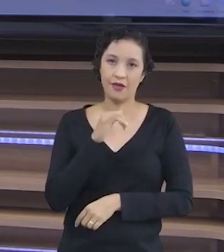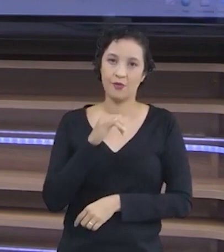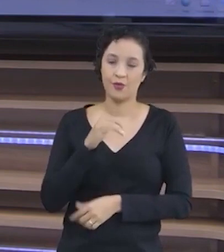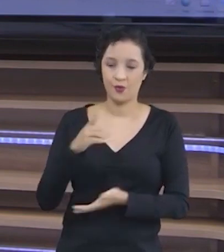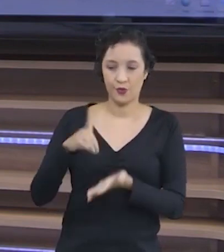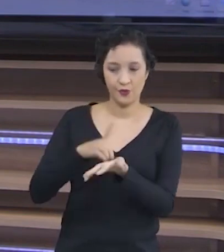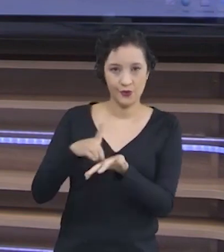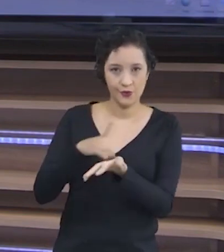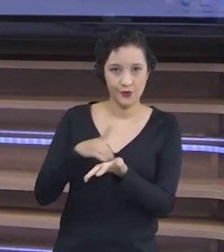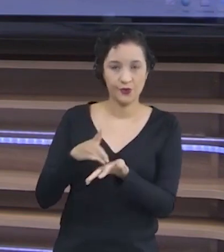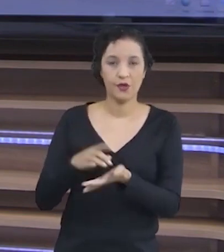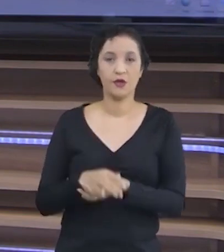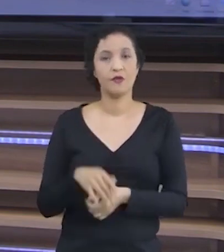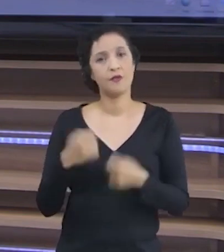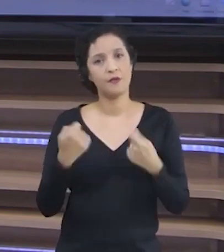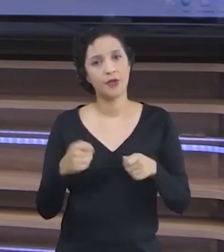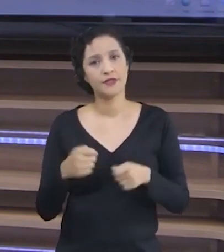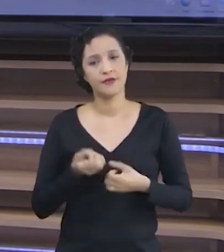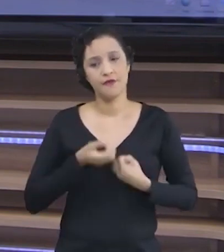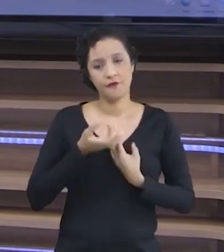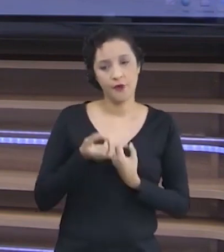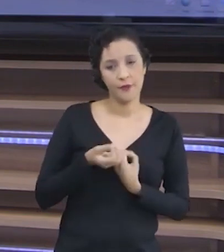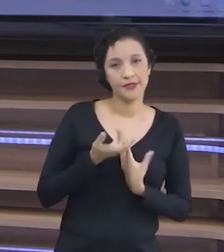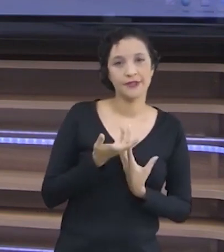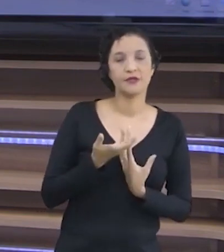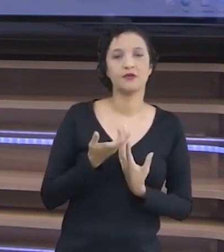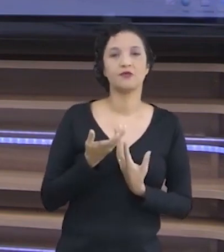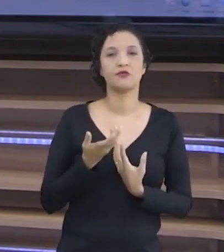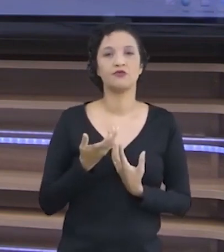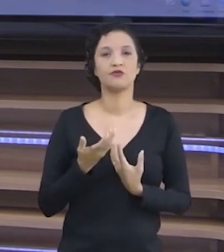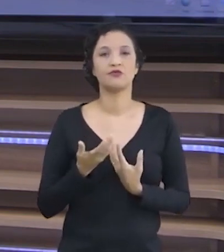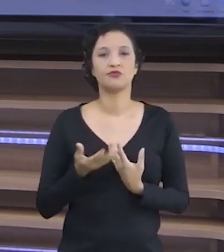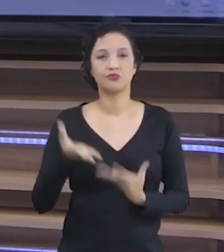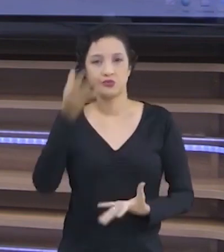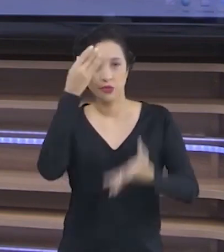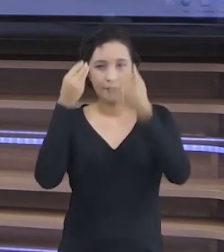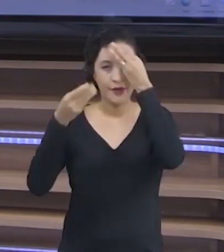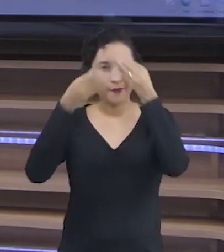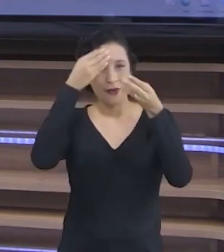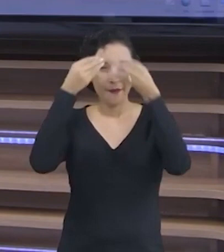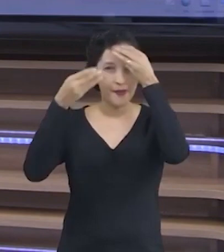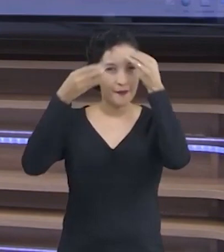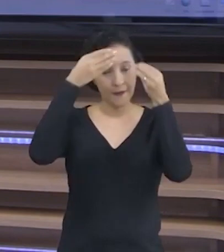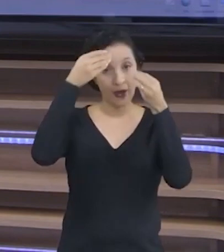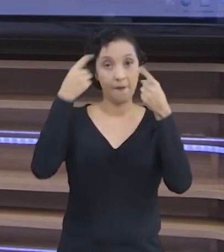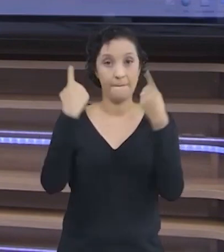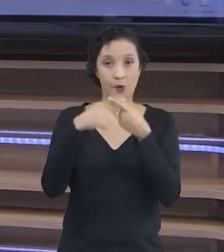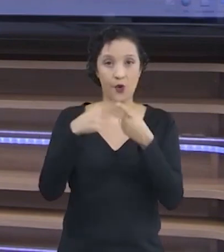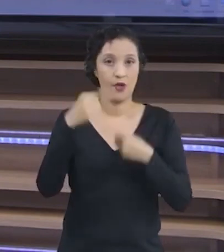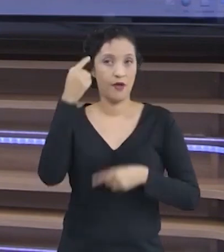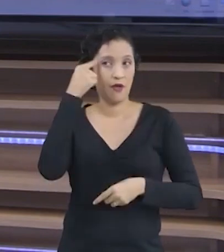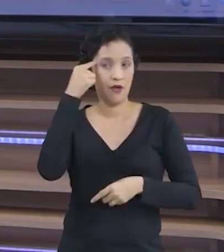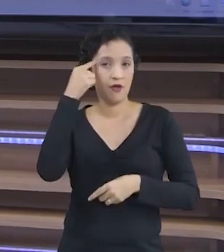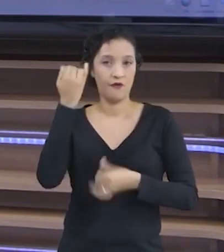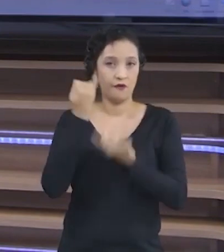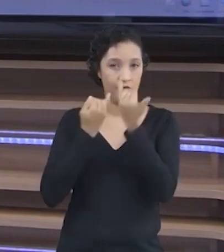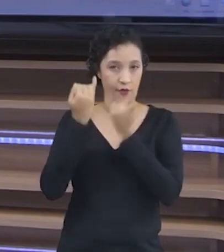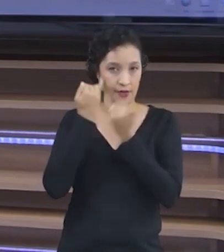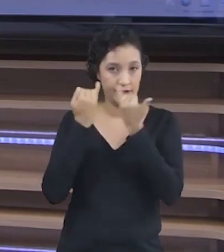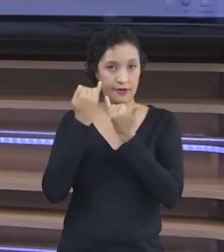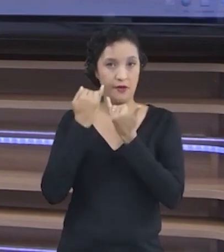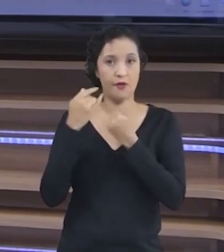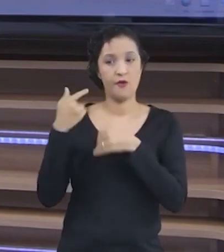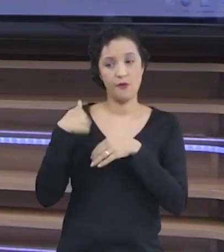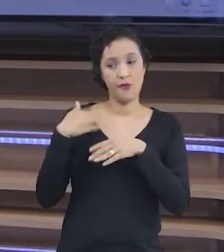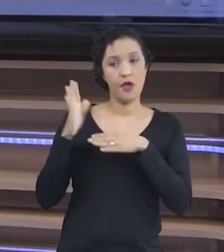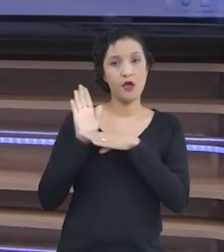e deixam sempre elas como se fosse uma bagagem na nossa cabecinha, porque elas nos ajudam nessas atividades que a gente